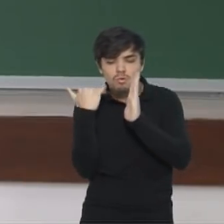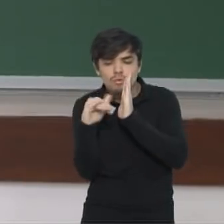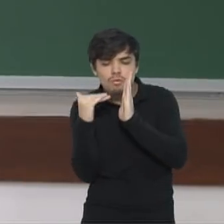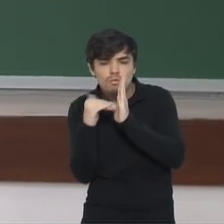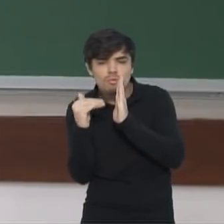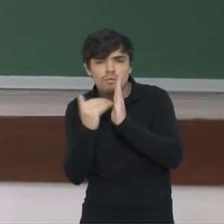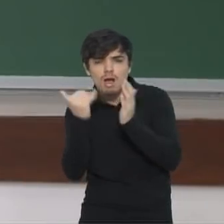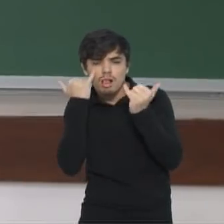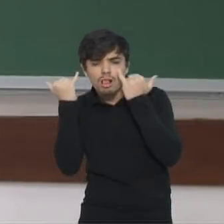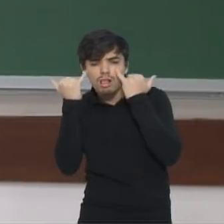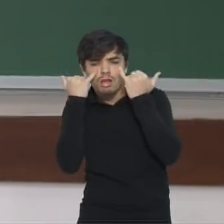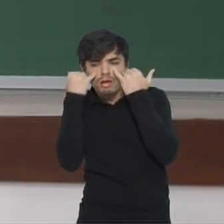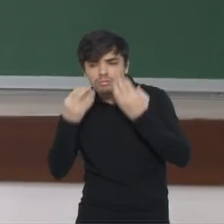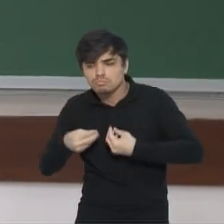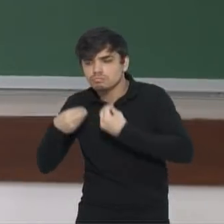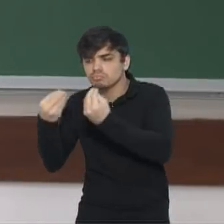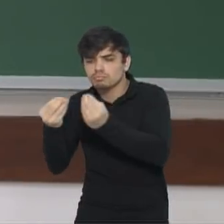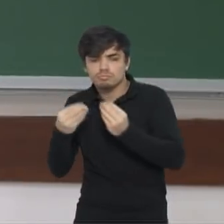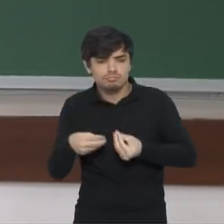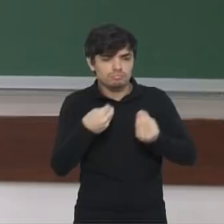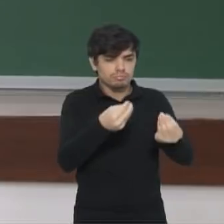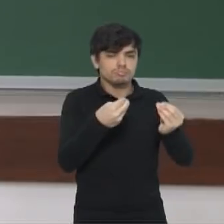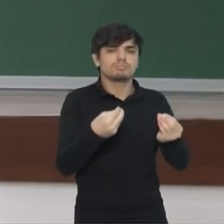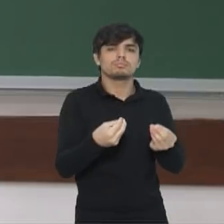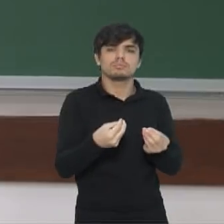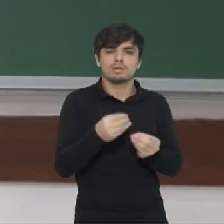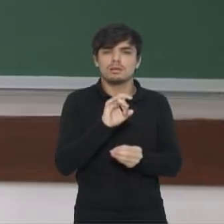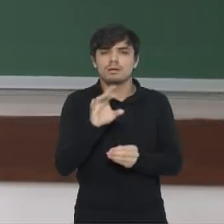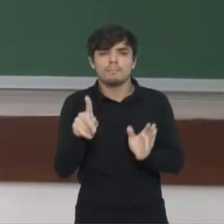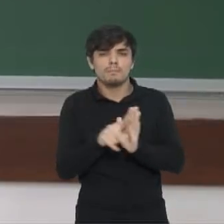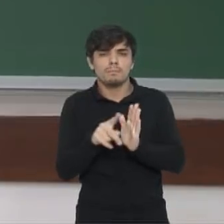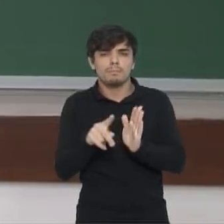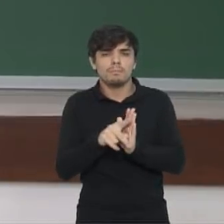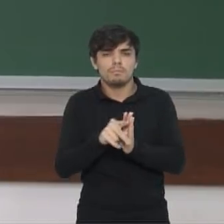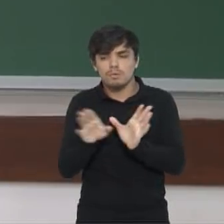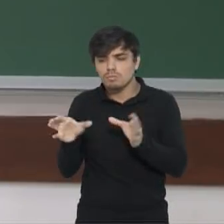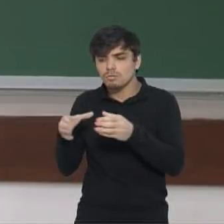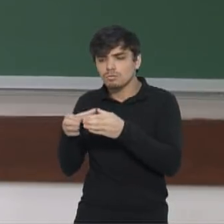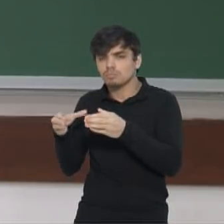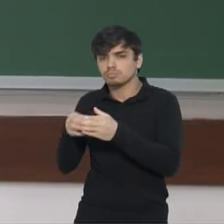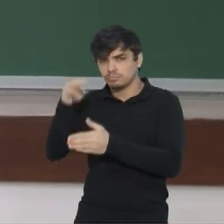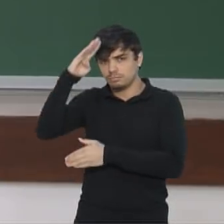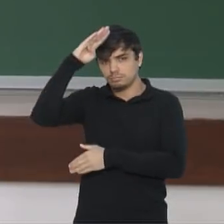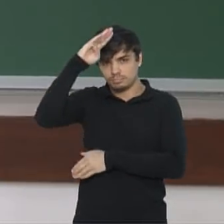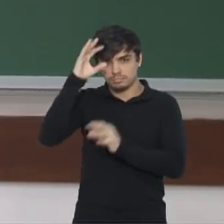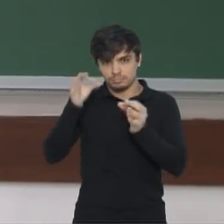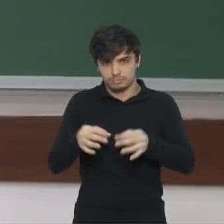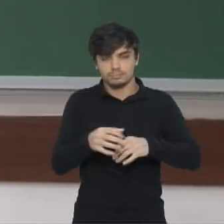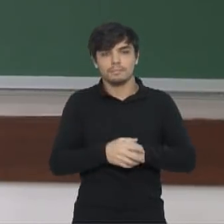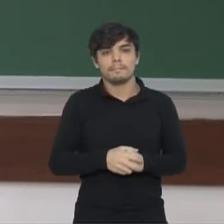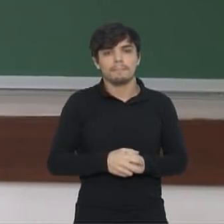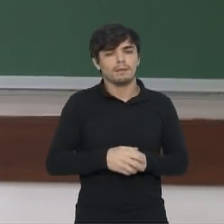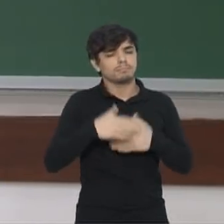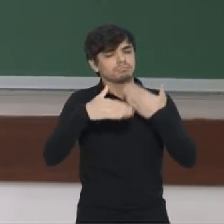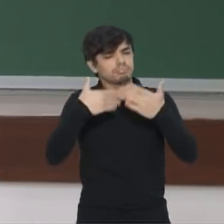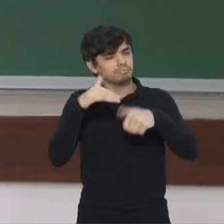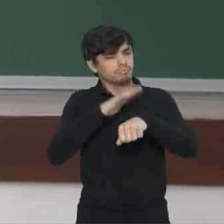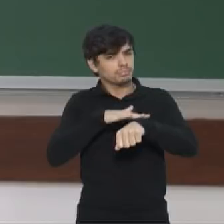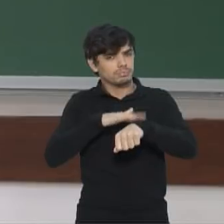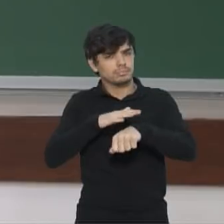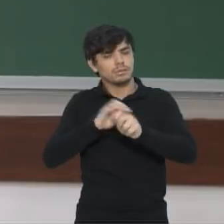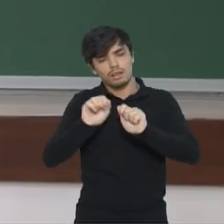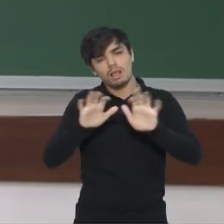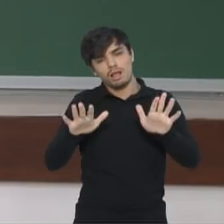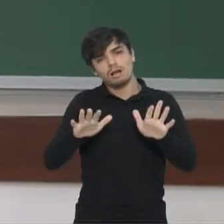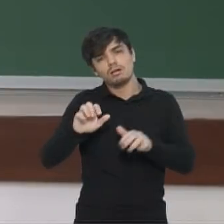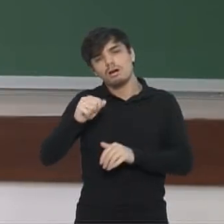levar as informações que eram necessárias para as tropas que estavam mais distantes, por exemplo. Mas com o decorrer do tempo, é óbvio que